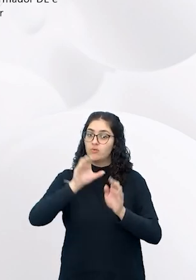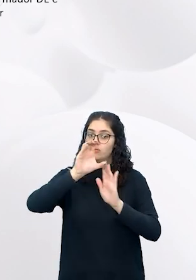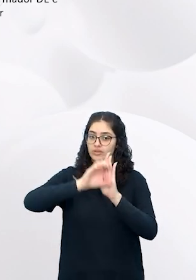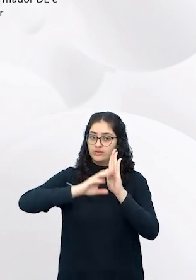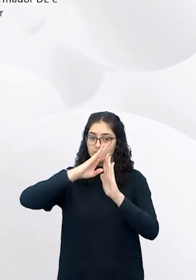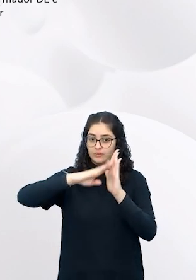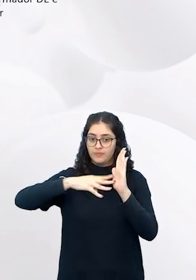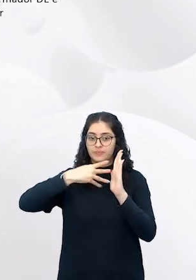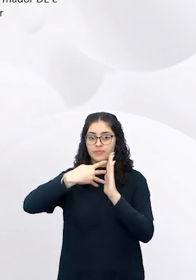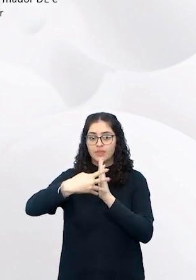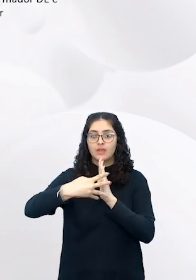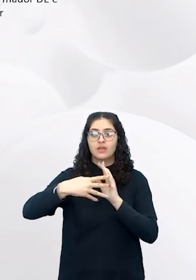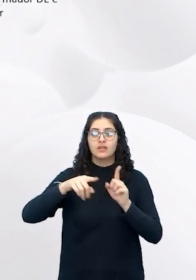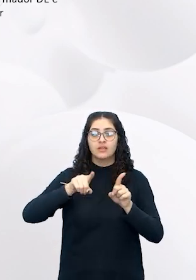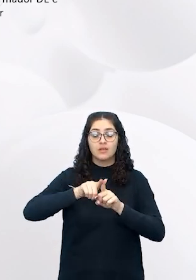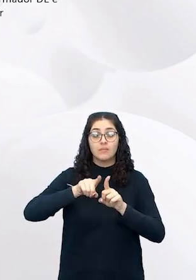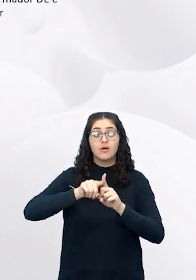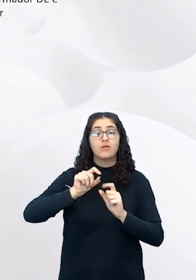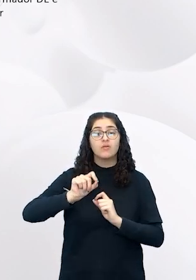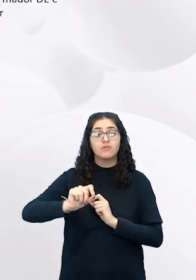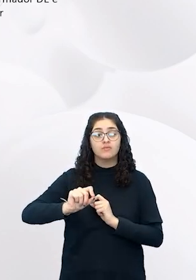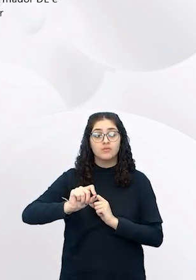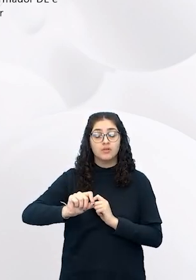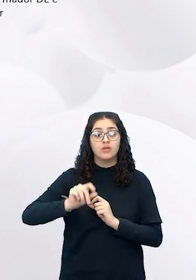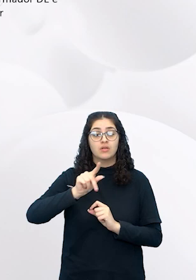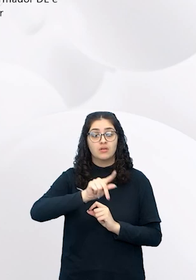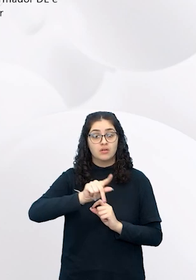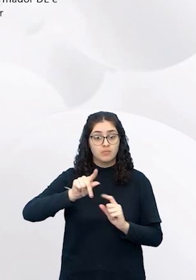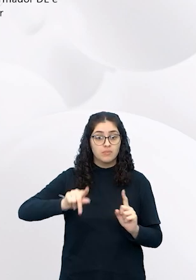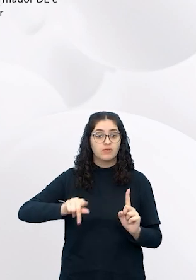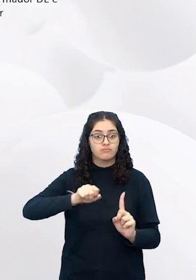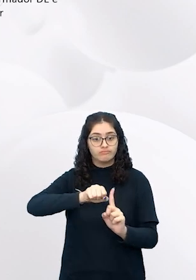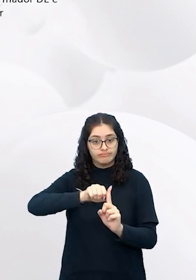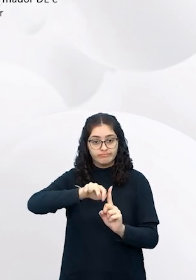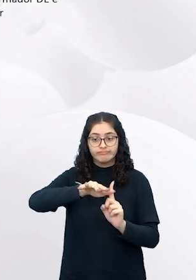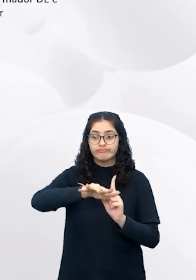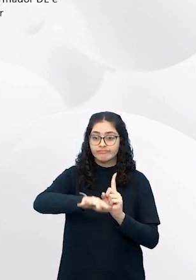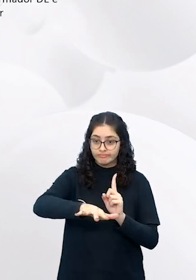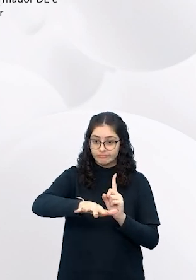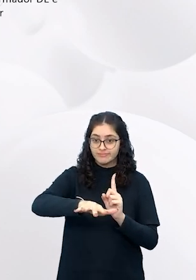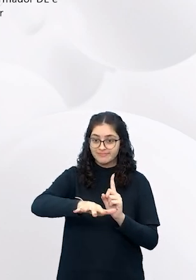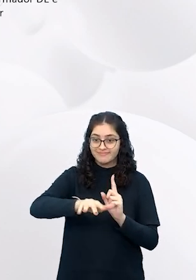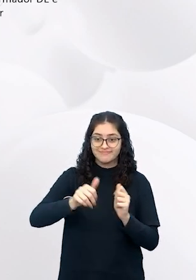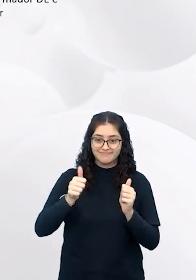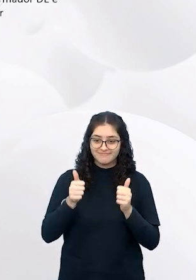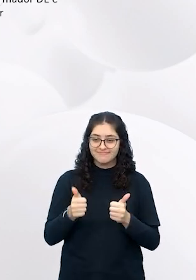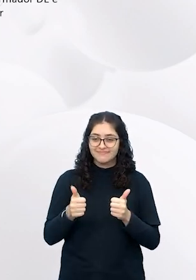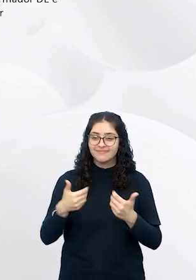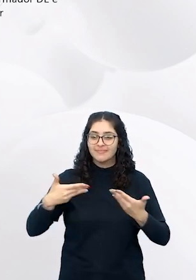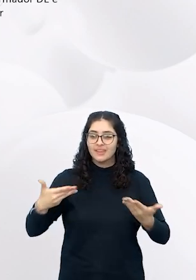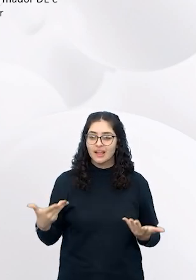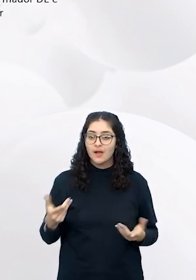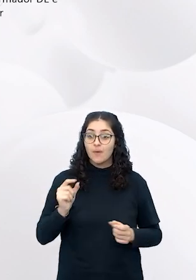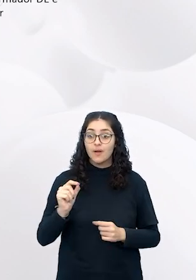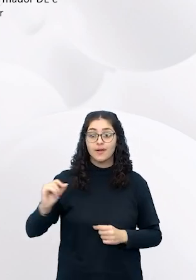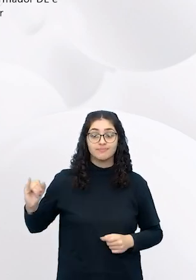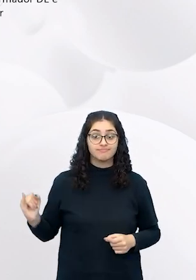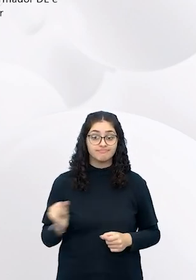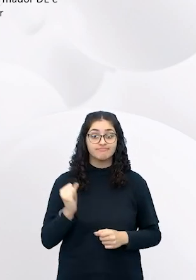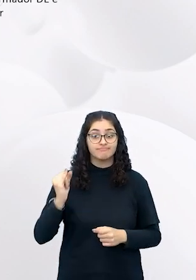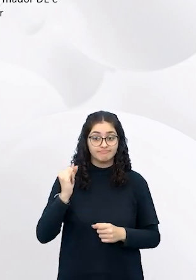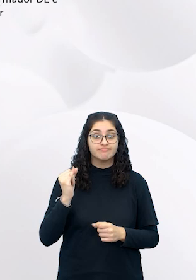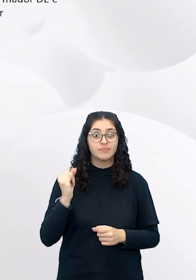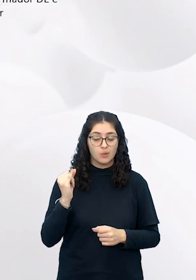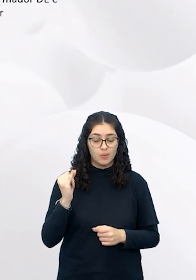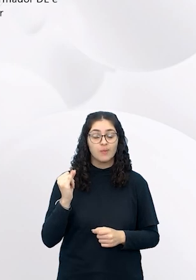formação, aliás, e a inscrição para o professor multiplicador. Então, é importante, por